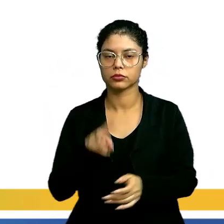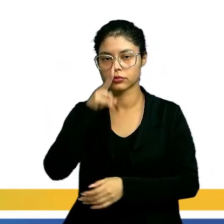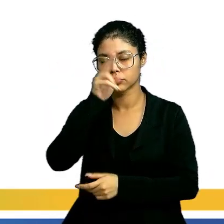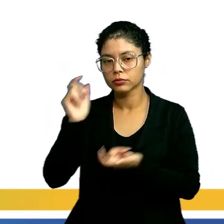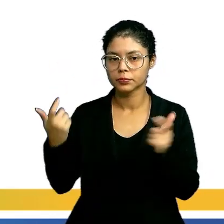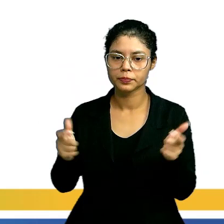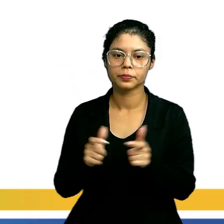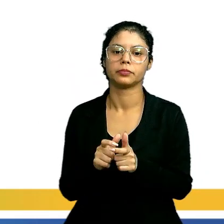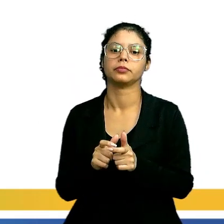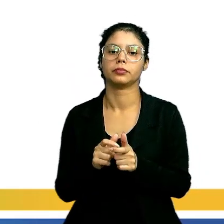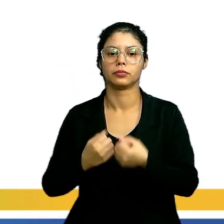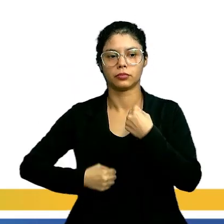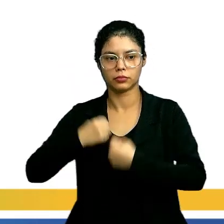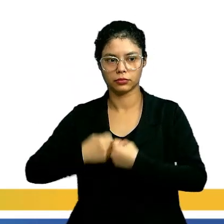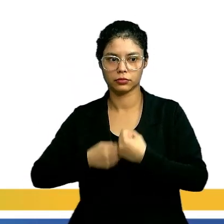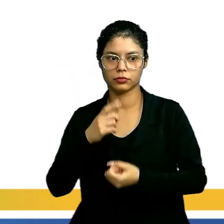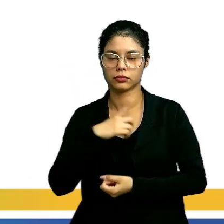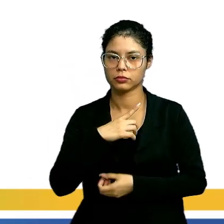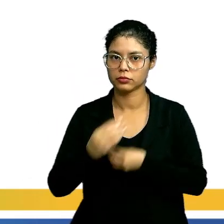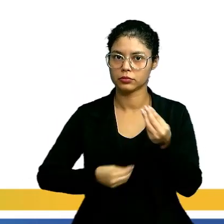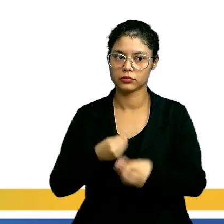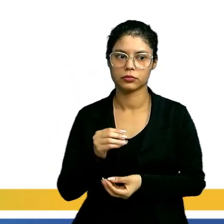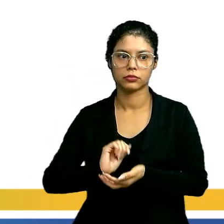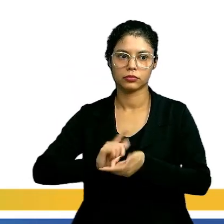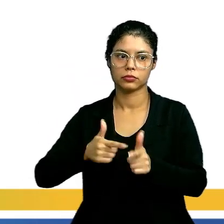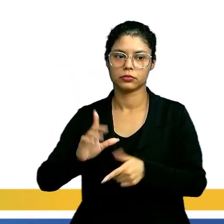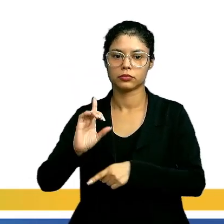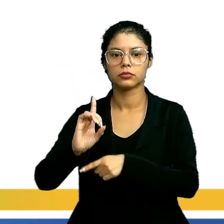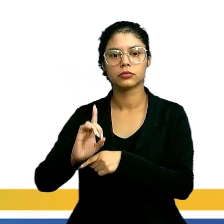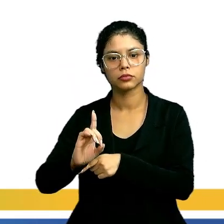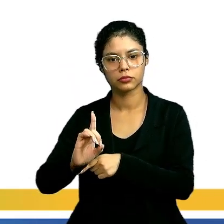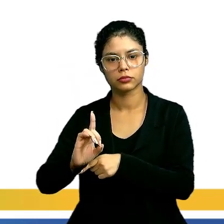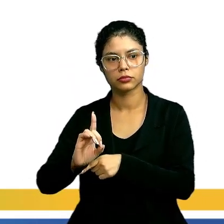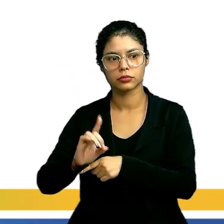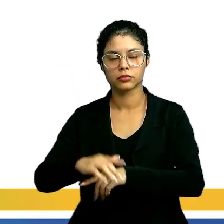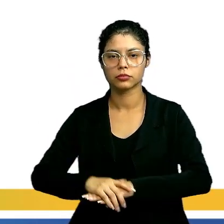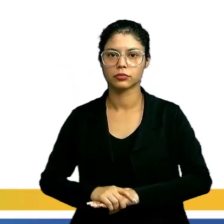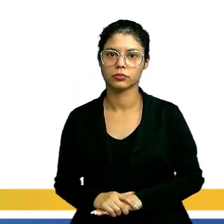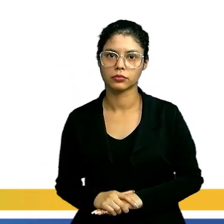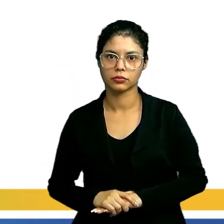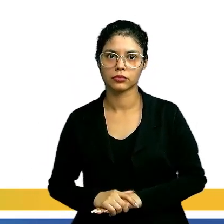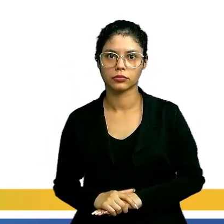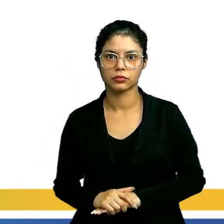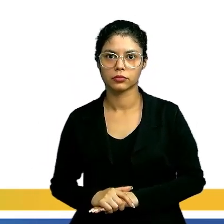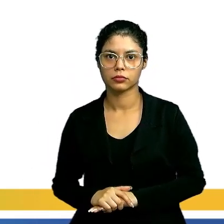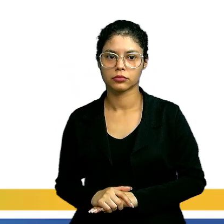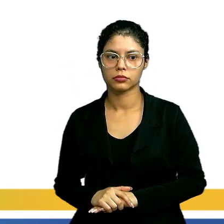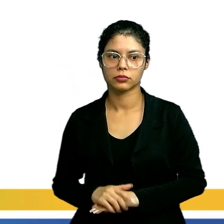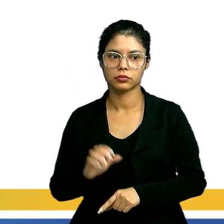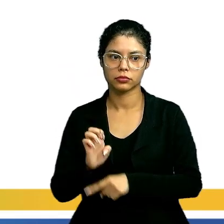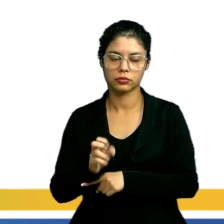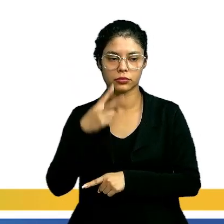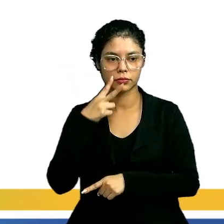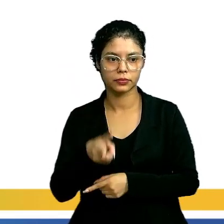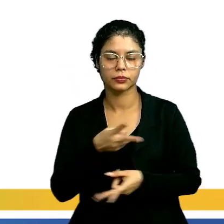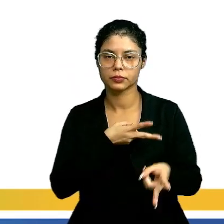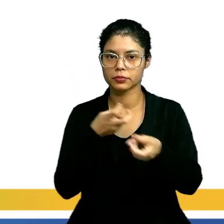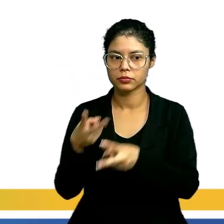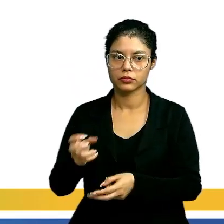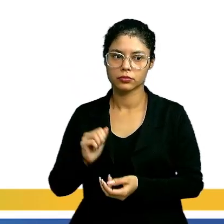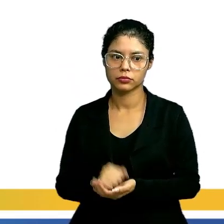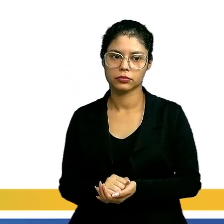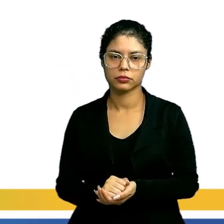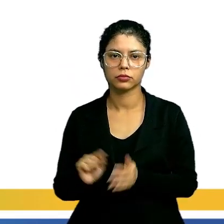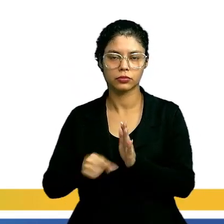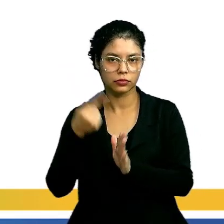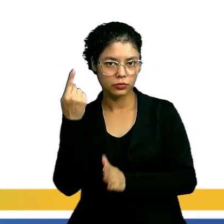uma menor força de atrito. Então temos aqui como gabarito a alternativa letra D. A letra E, como podemos observar, será